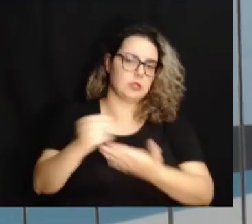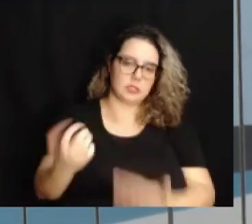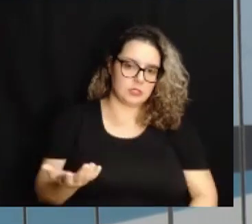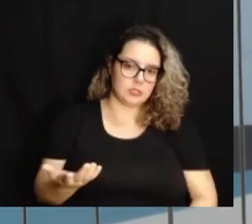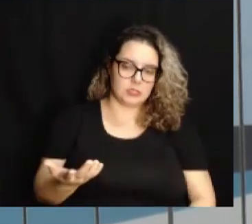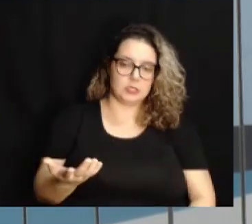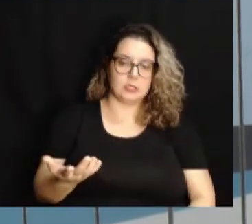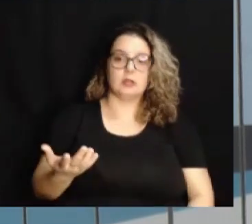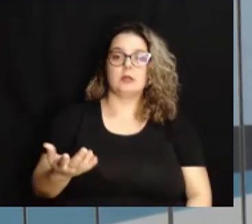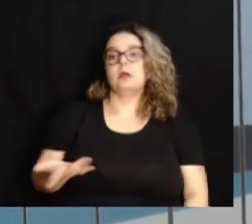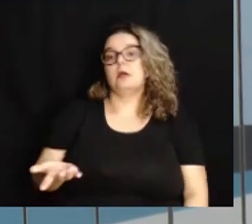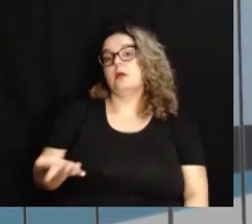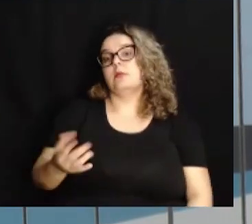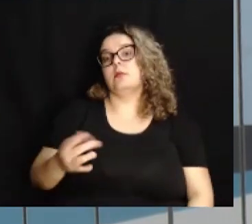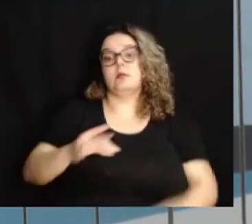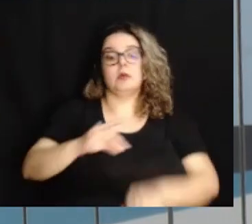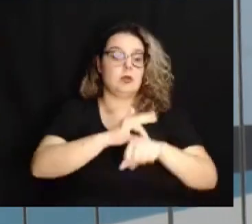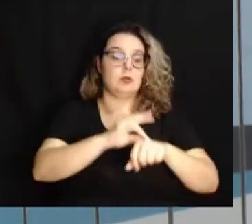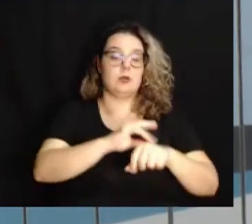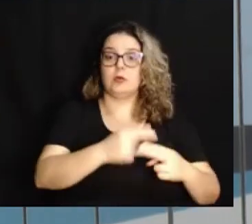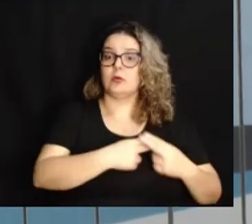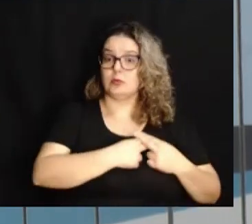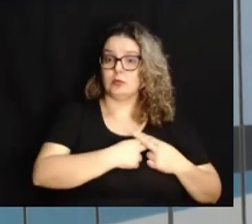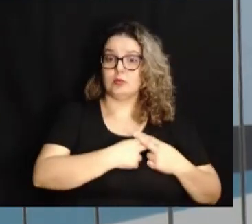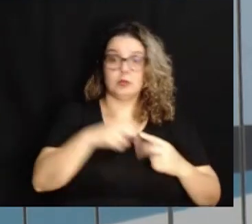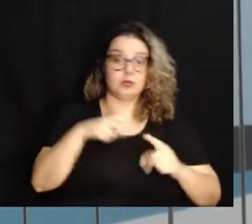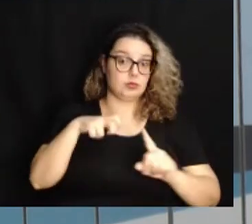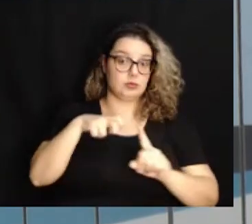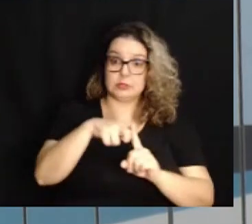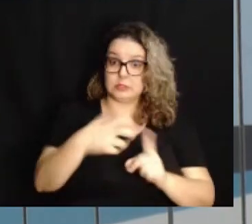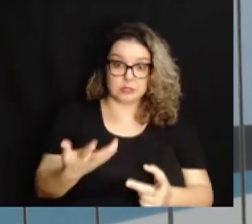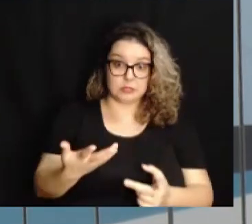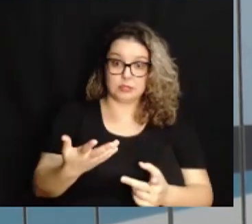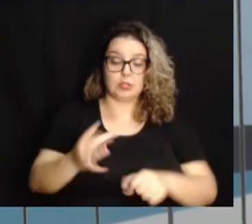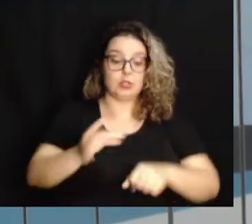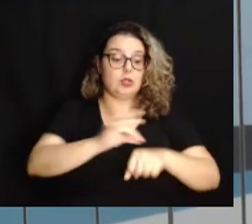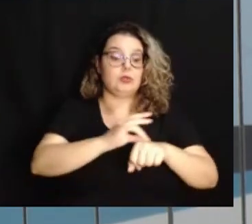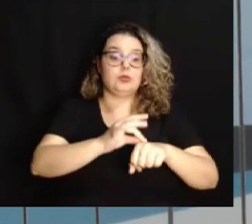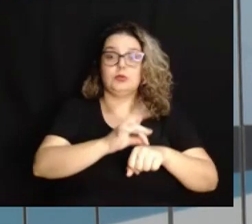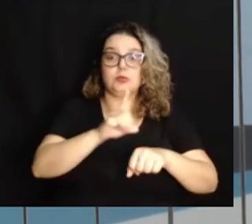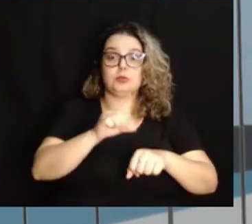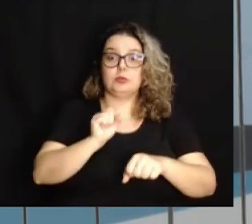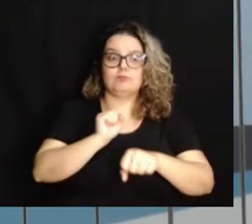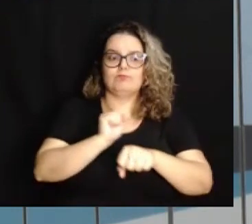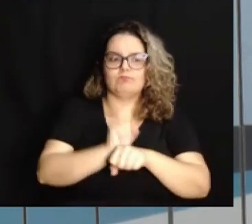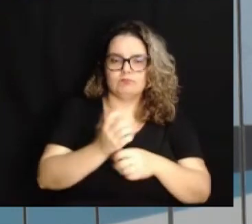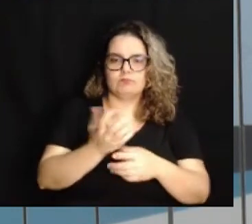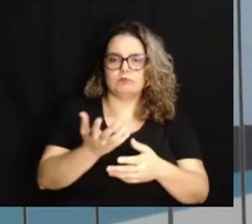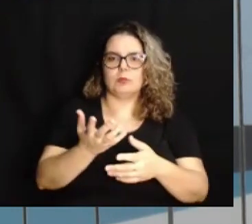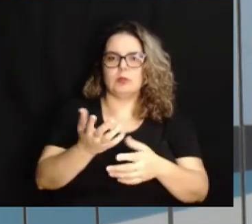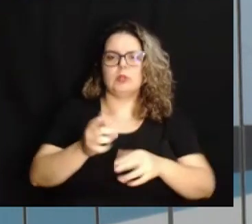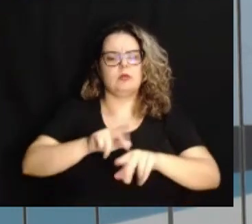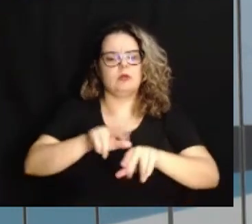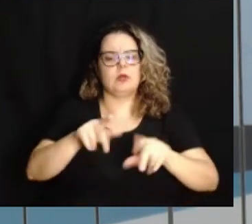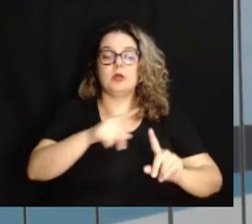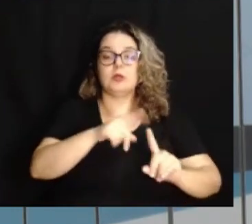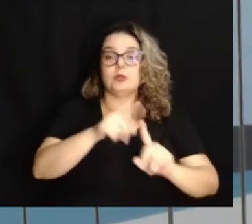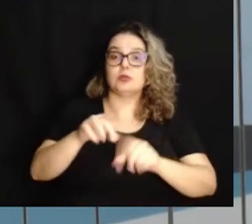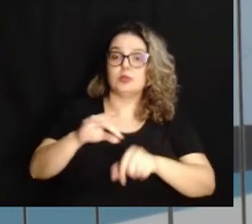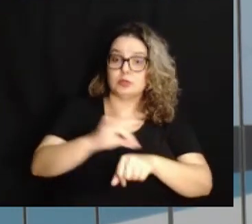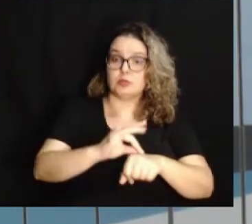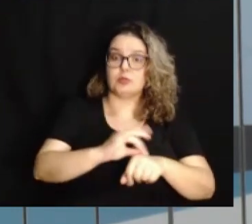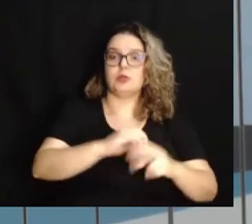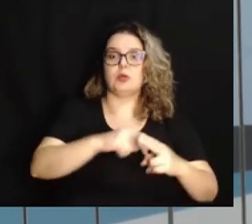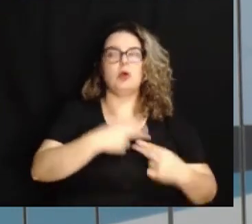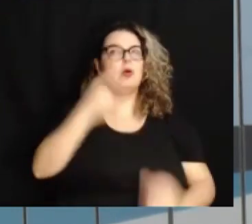exemplo, da questão de um acidente, então aquele luto inesperado, sabe? Então existem vários tipos de luto. Quando nós pensamos, por exemplo, no